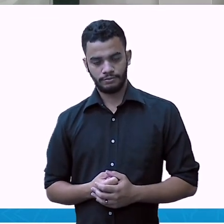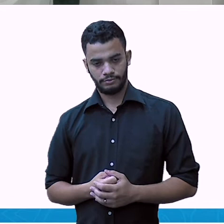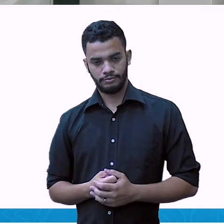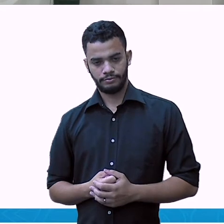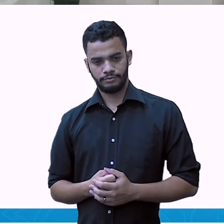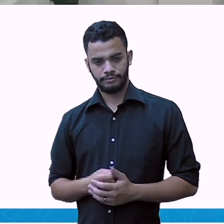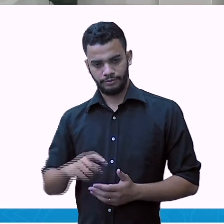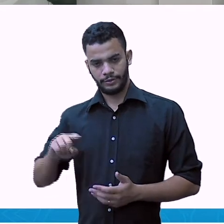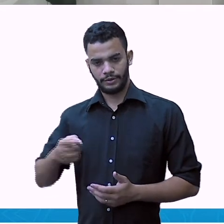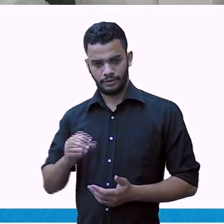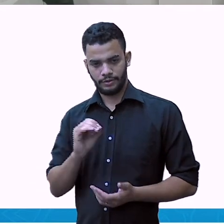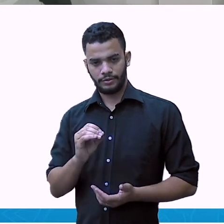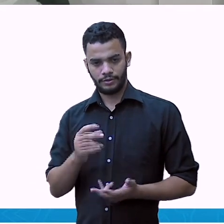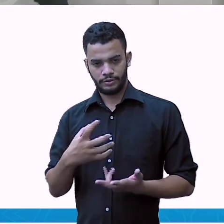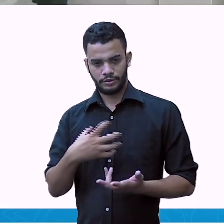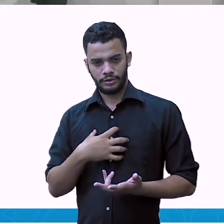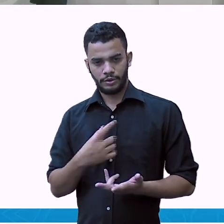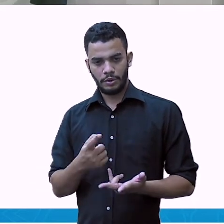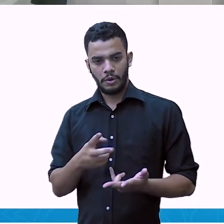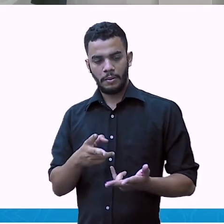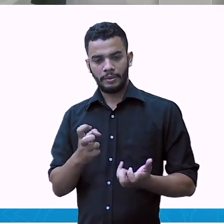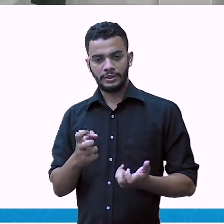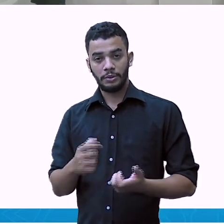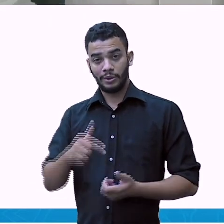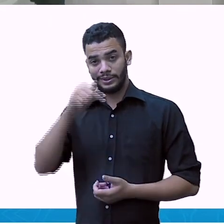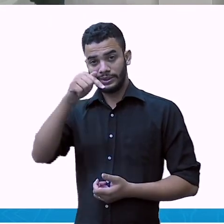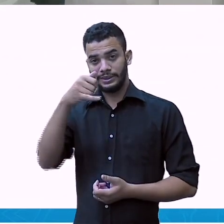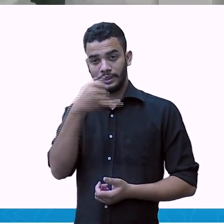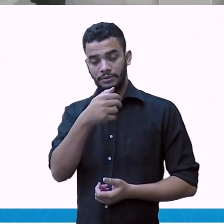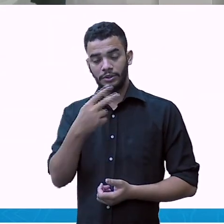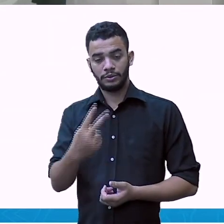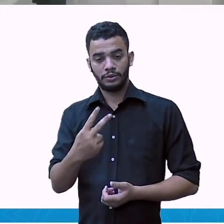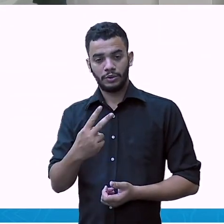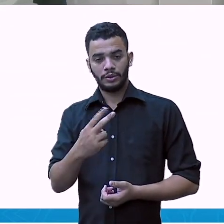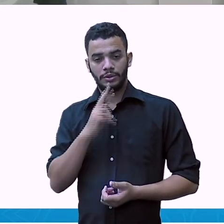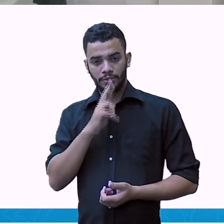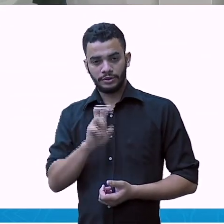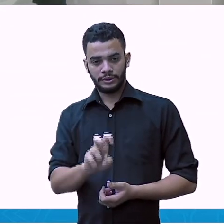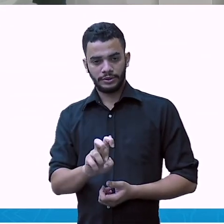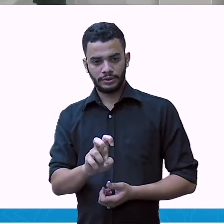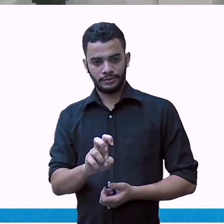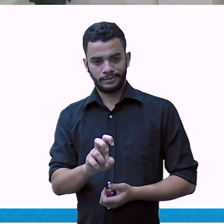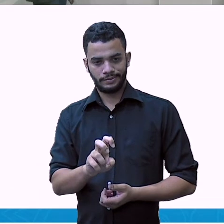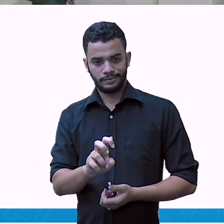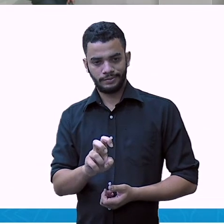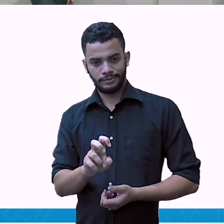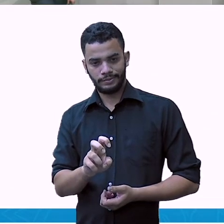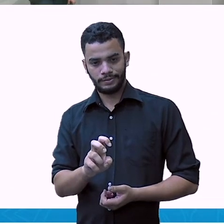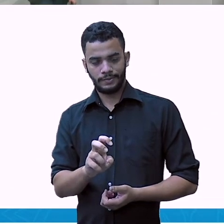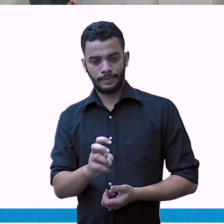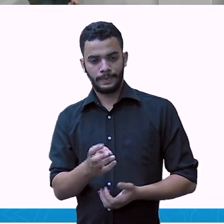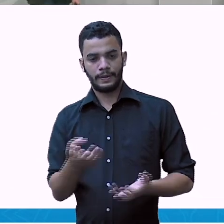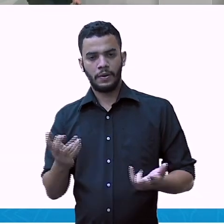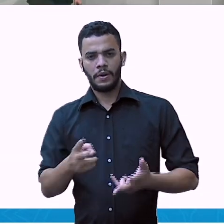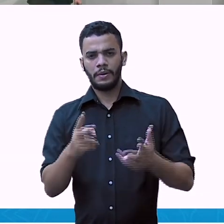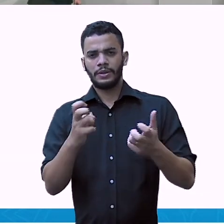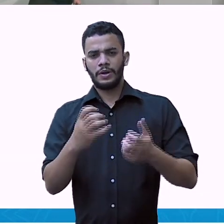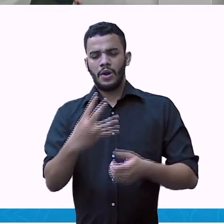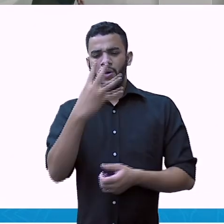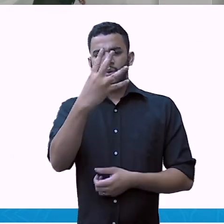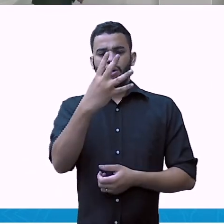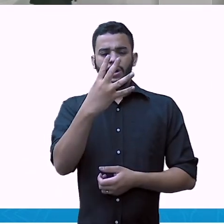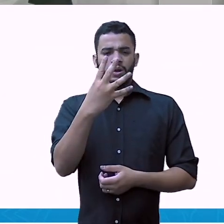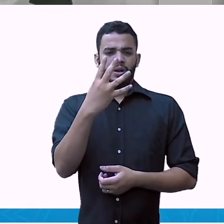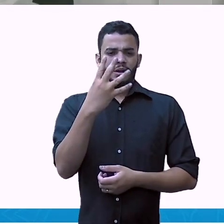minha vírgula, 7 tira 2, vai ficar 5, e chegamos aqui ao 4.